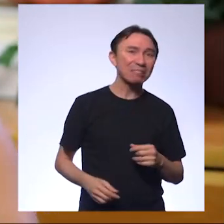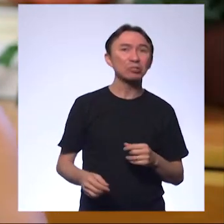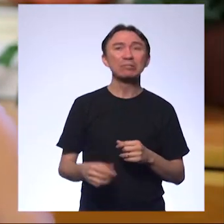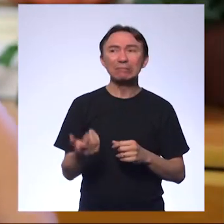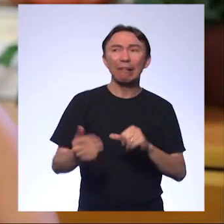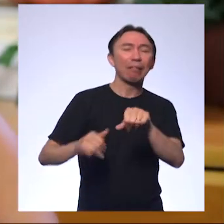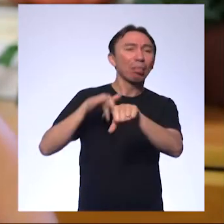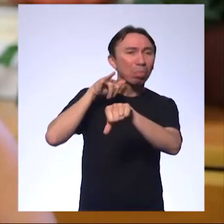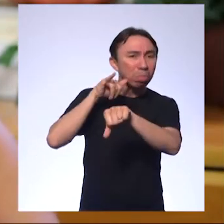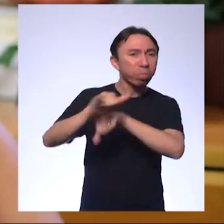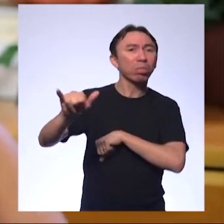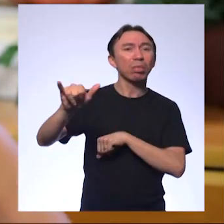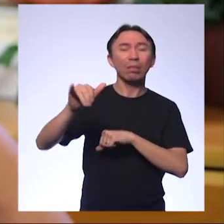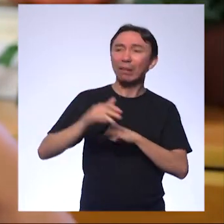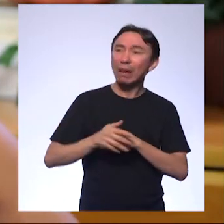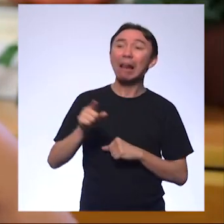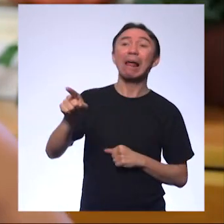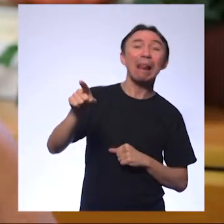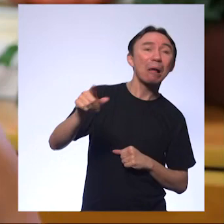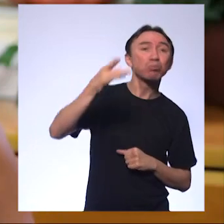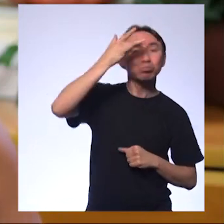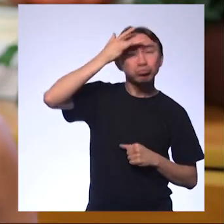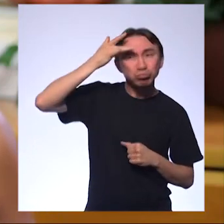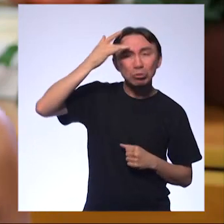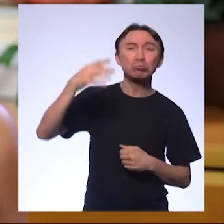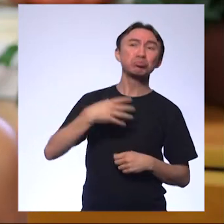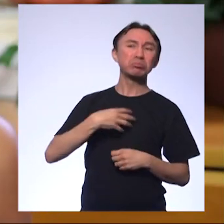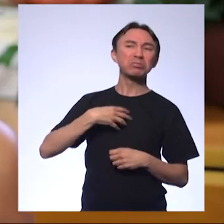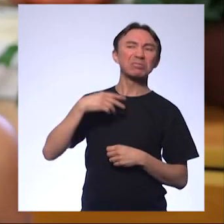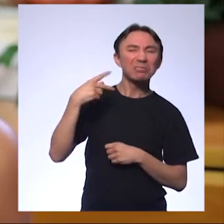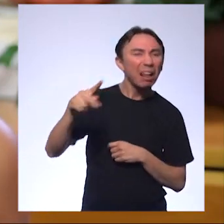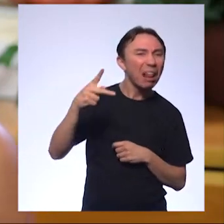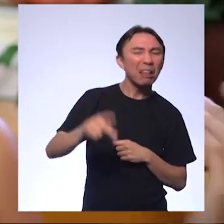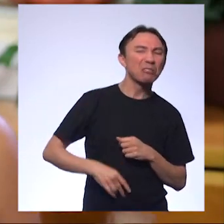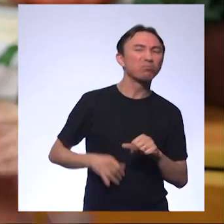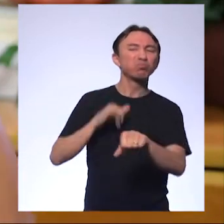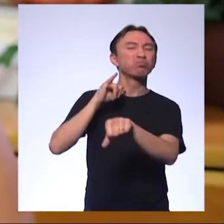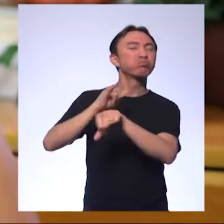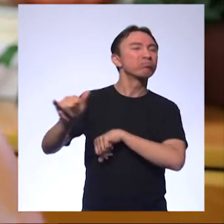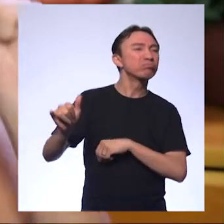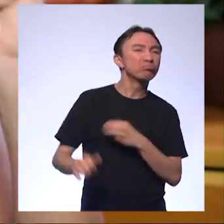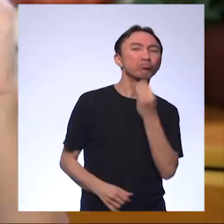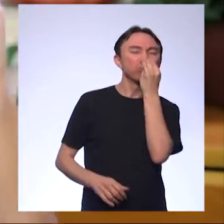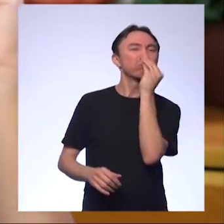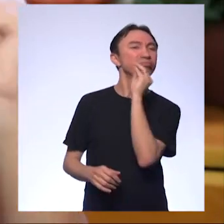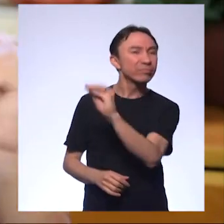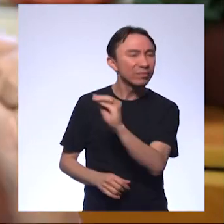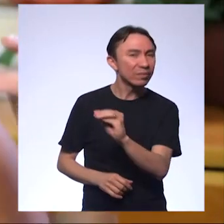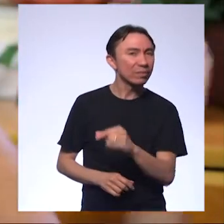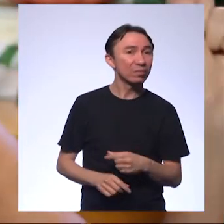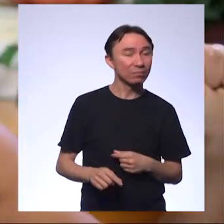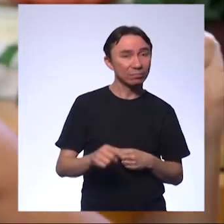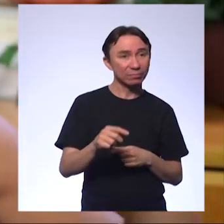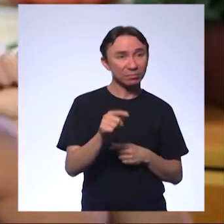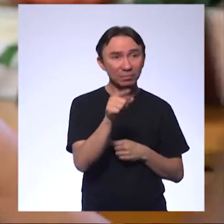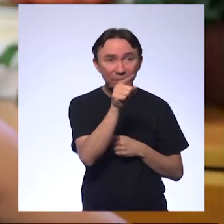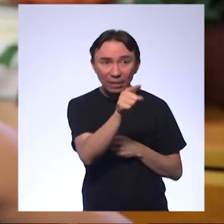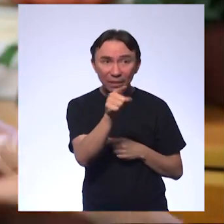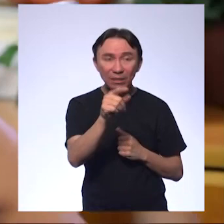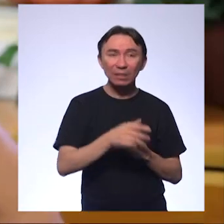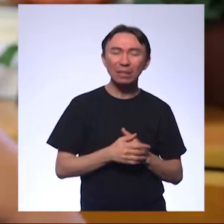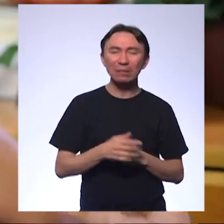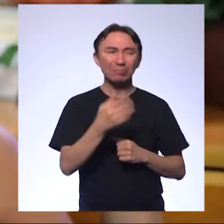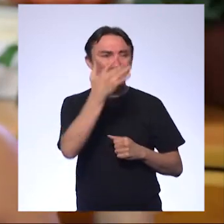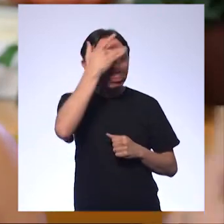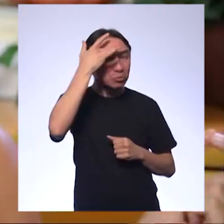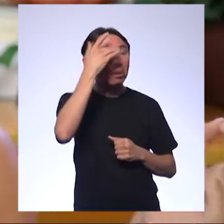não ter que lidar com os sentimentos das pessoas ou talvez com uma negação. Porque se você entendesse só um pouquinho do que as pessoas sentem